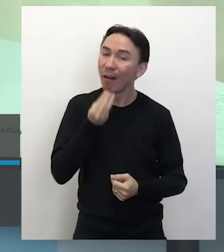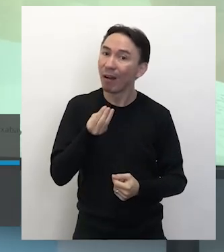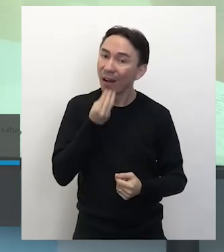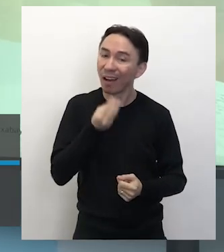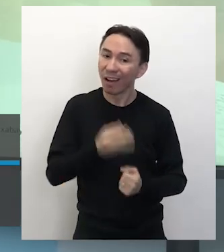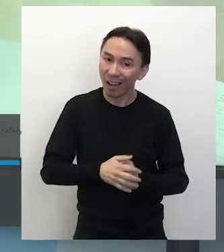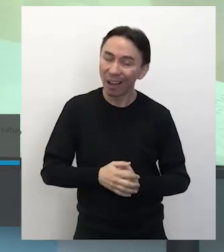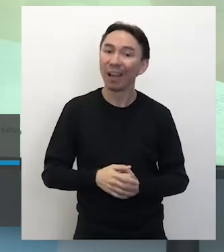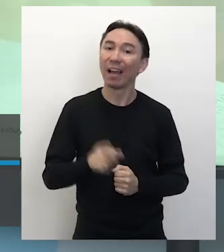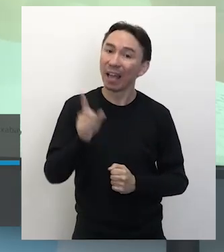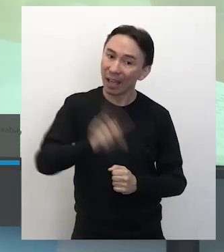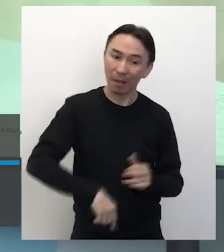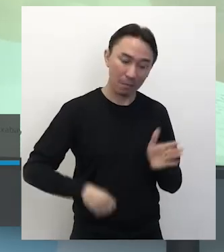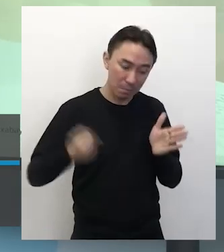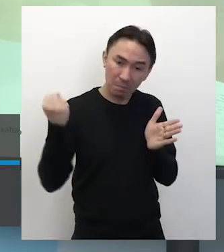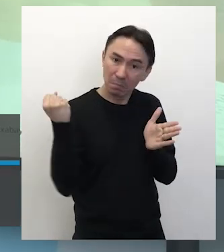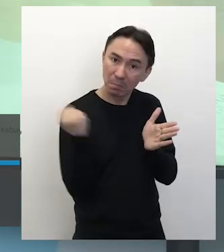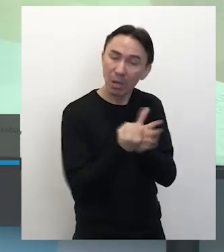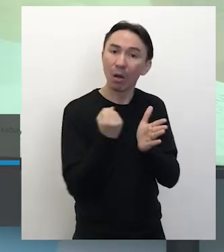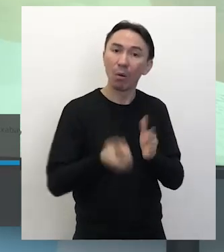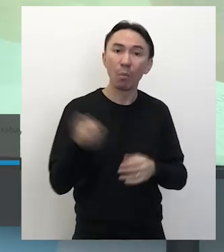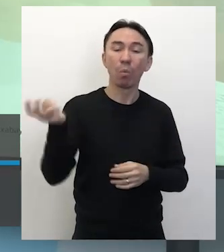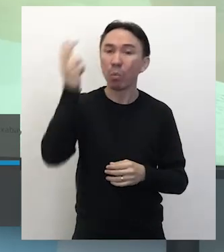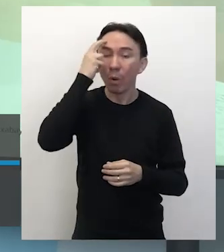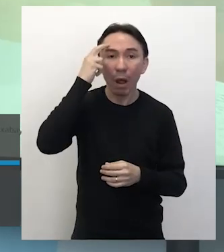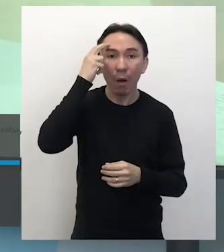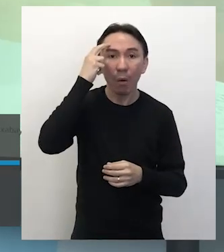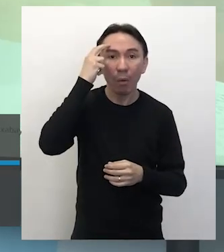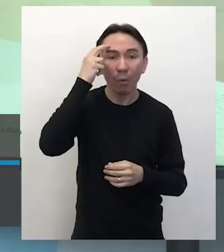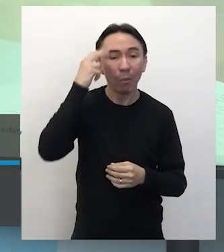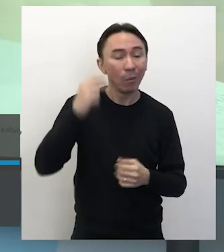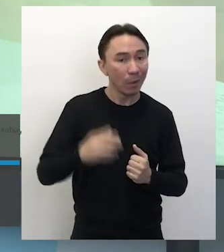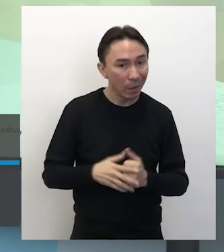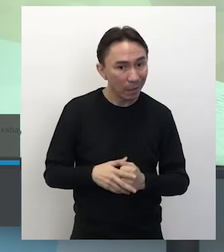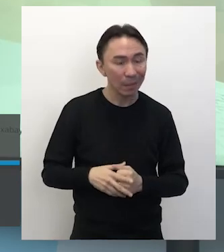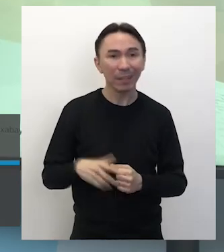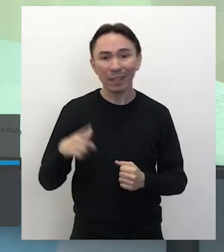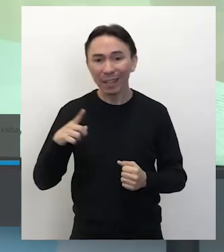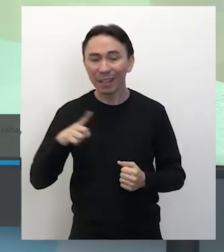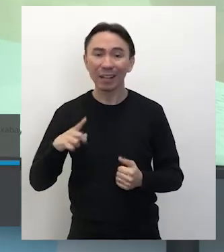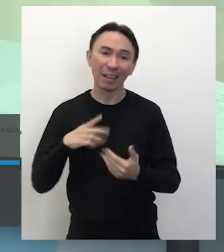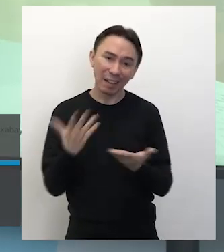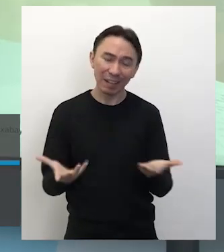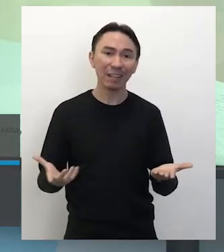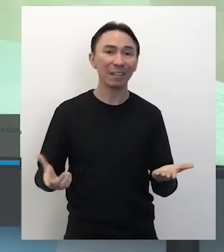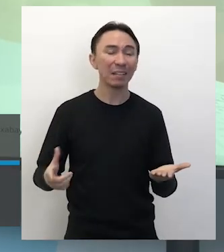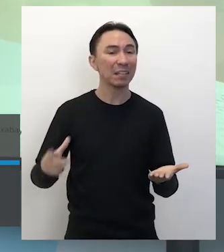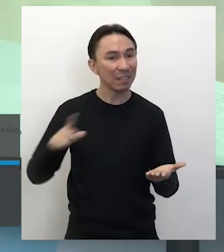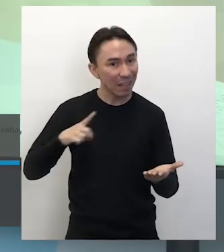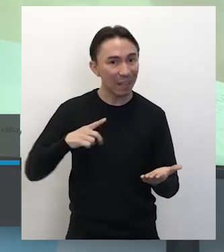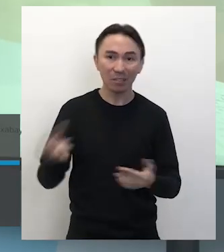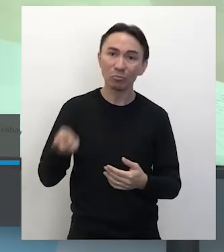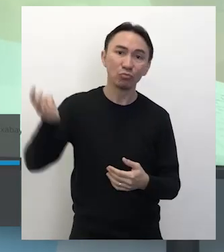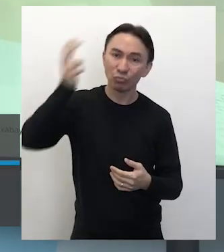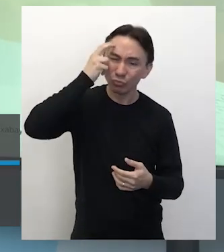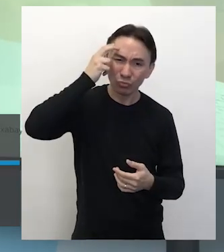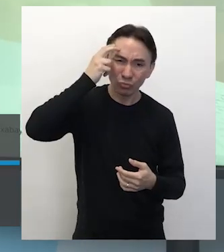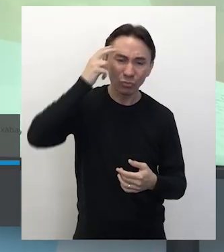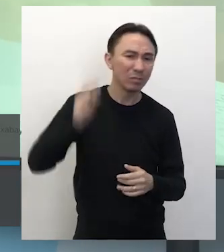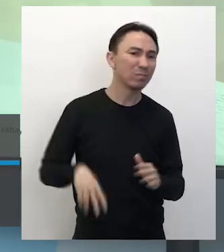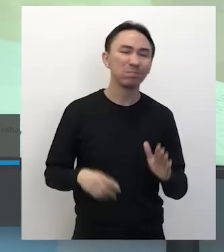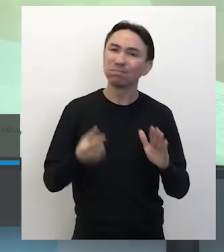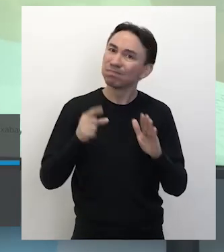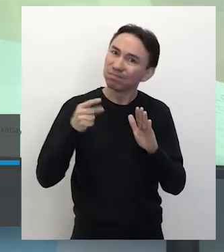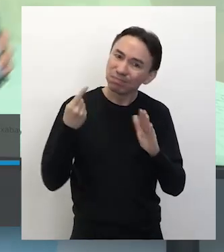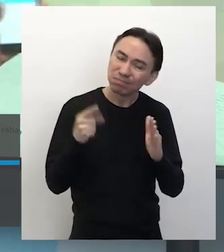patrimônio cultural nosso, né? Imaterial. Então, é aquilo que está enraizado mesmo na nossa cultura. Não